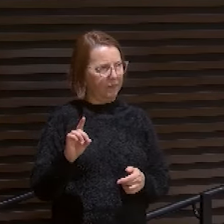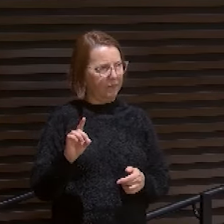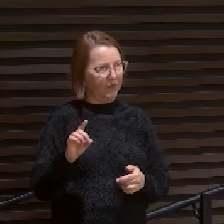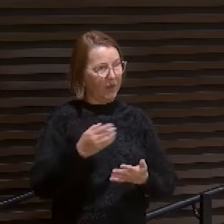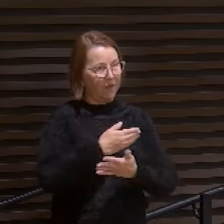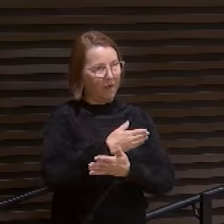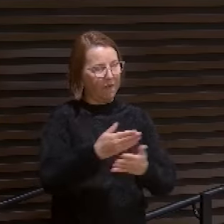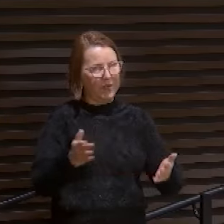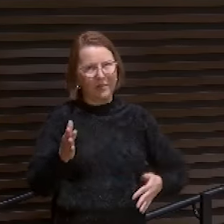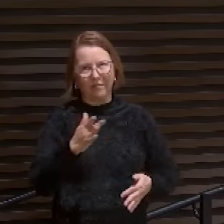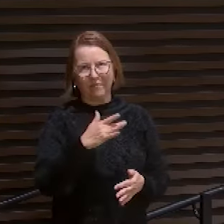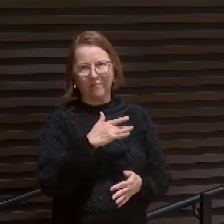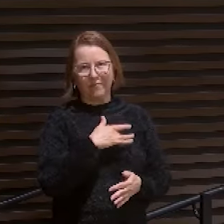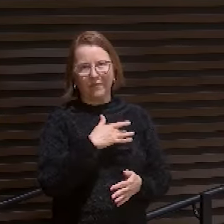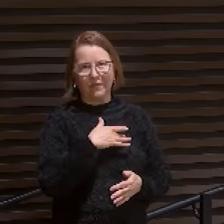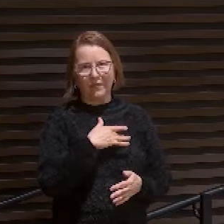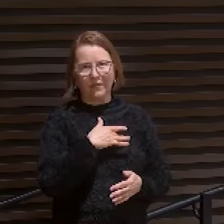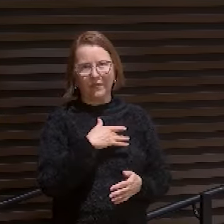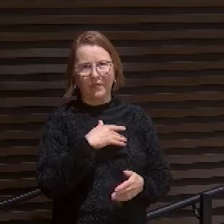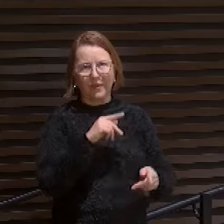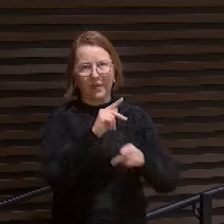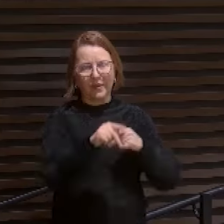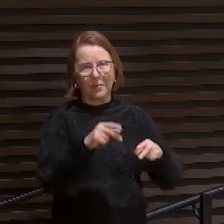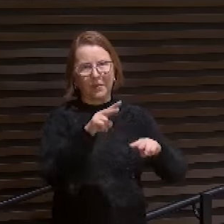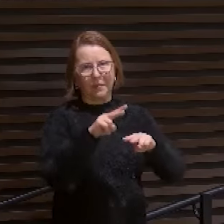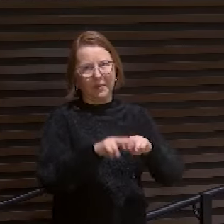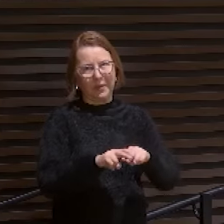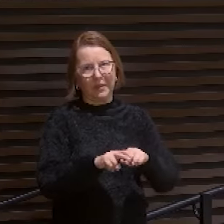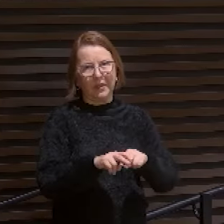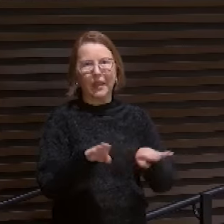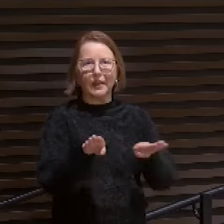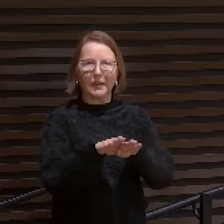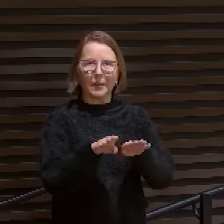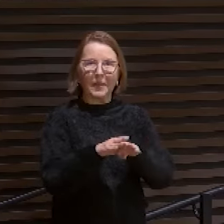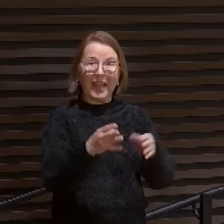vos compadecestes dos encarcerados, como também